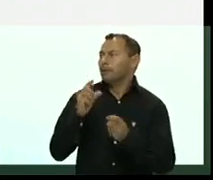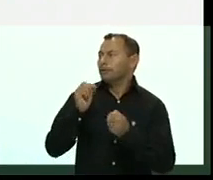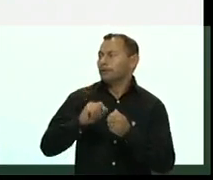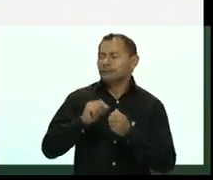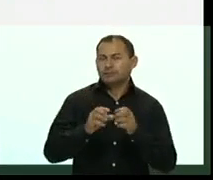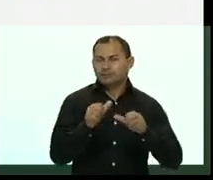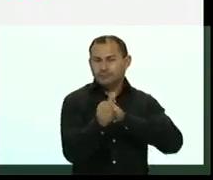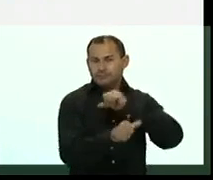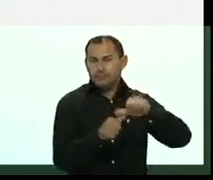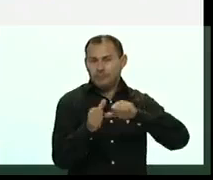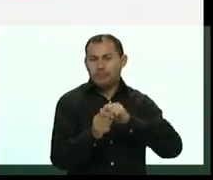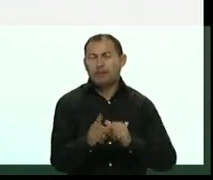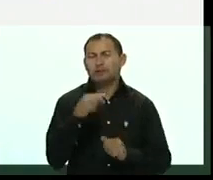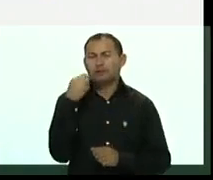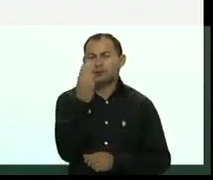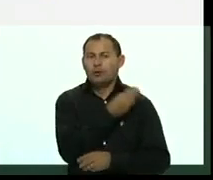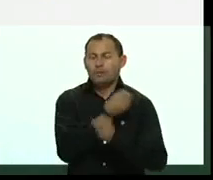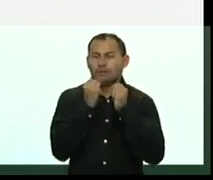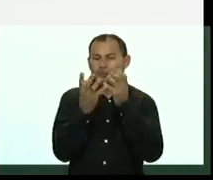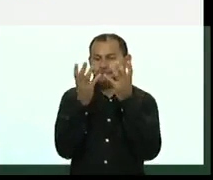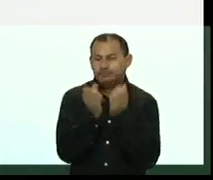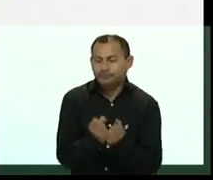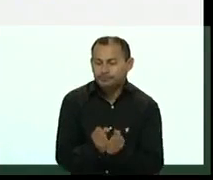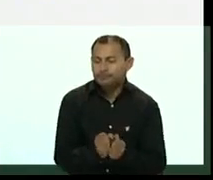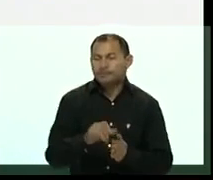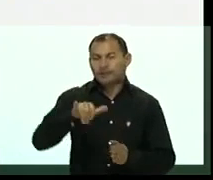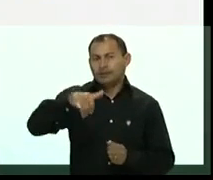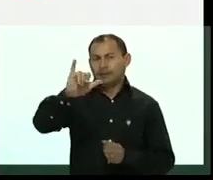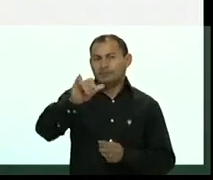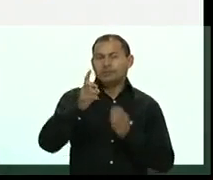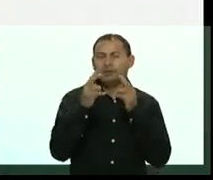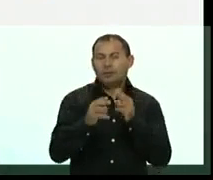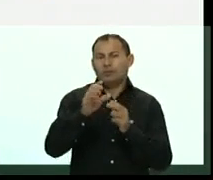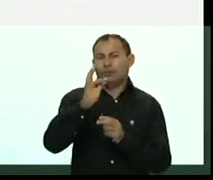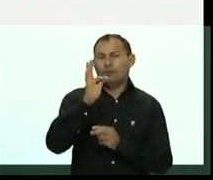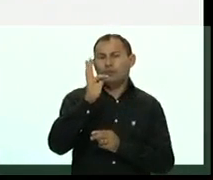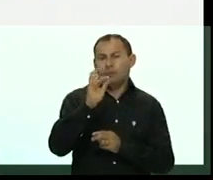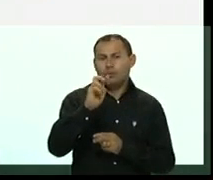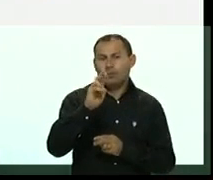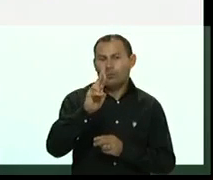essa transformação. E nós podemos considerar que, então, que Y é igual ao F,